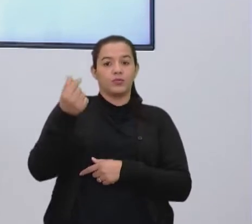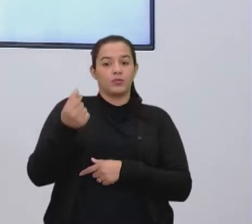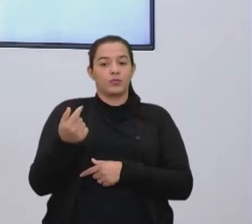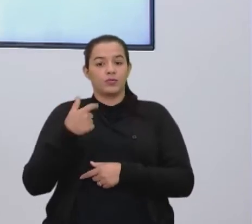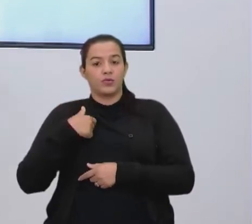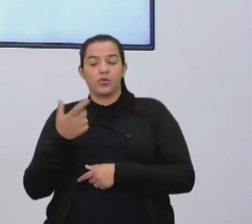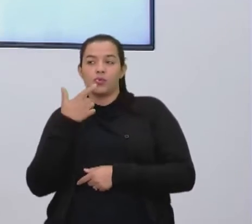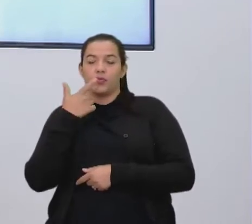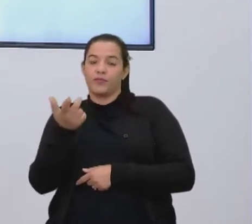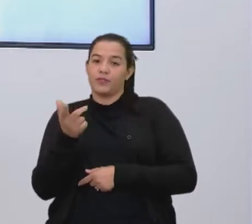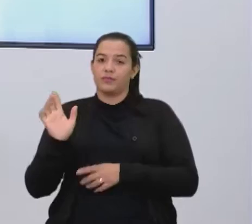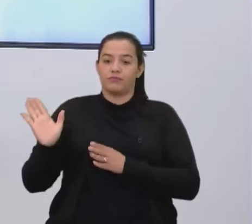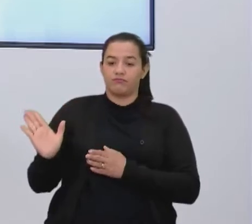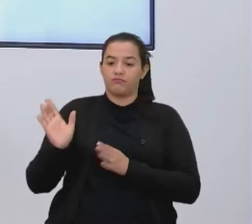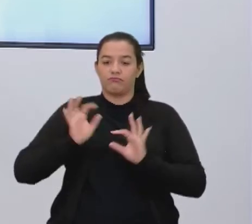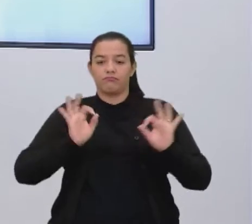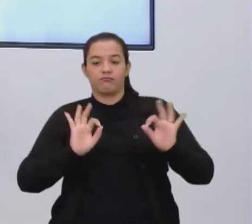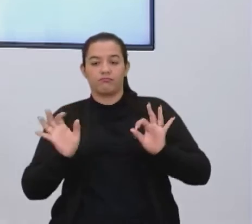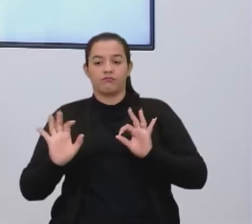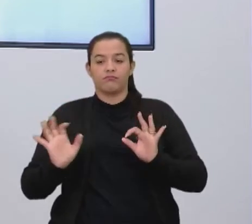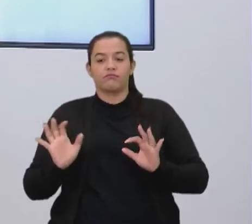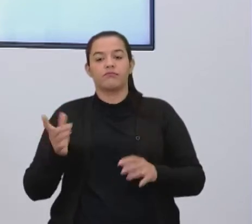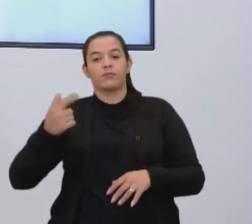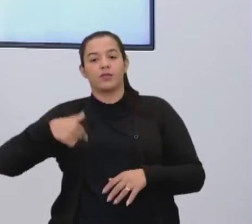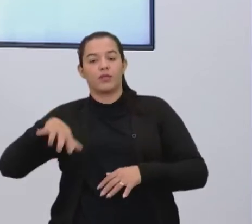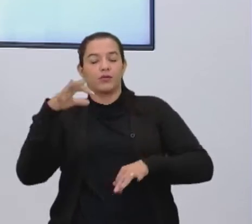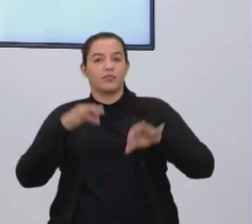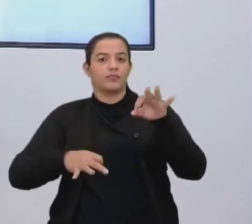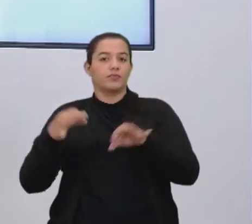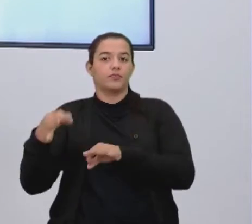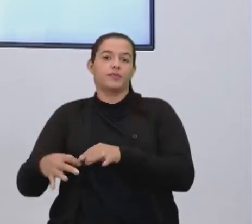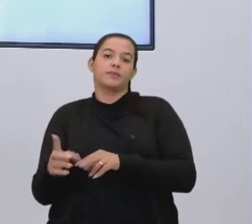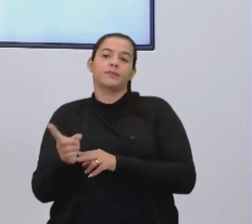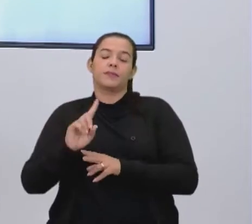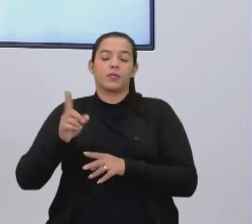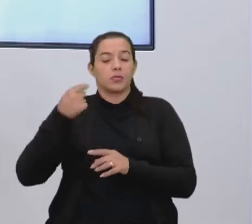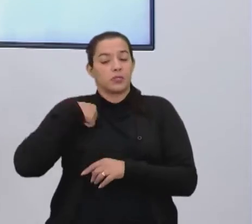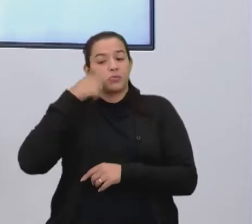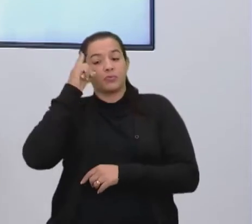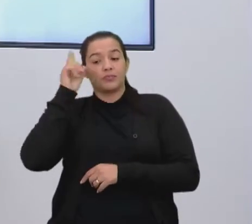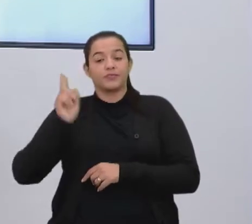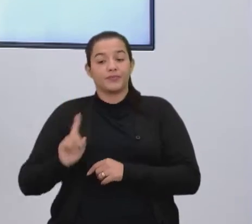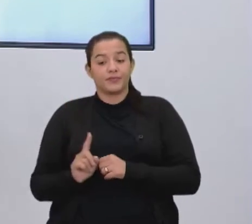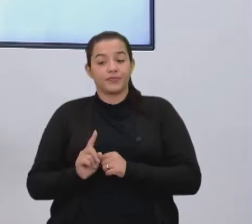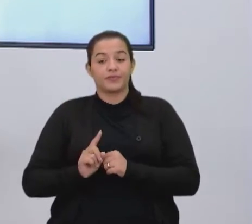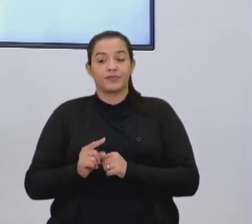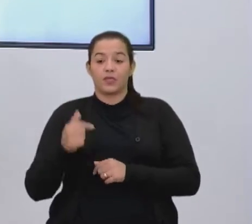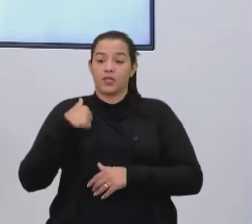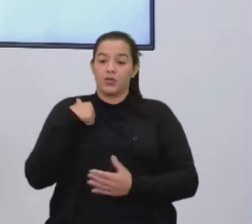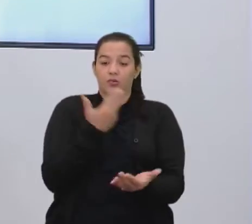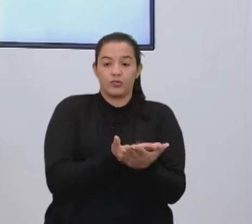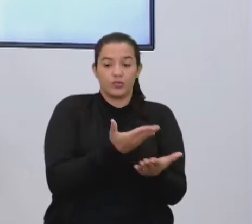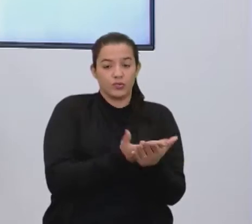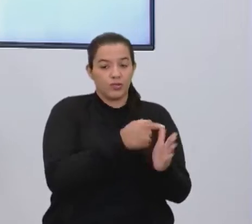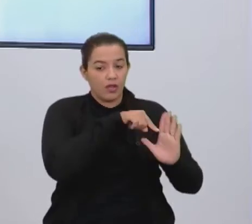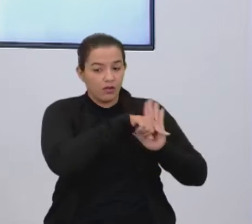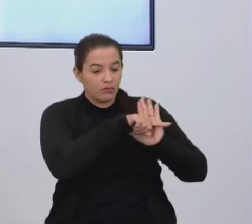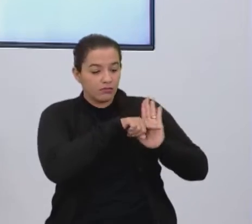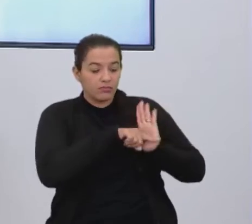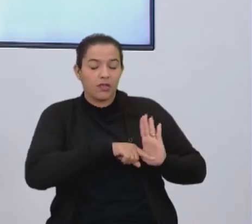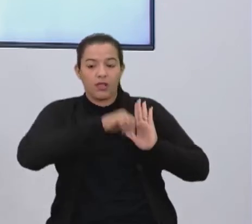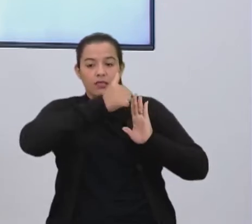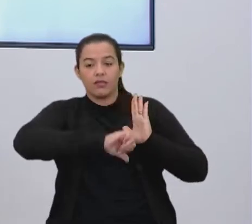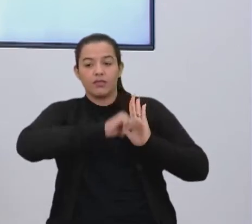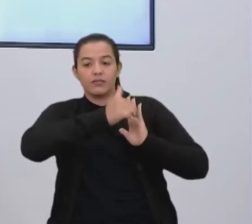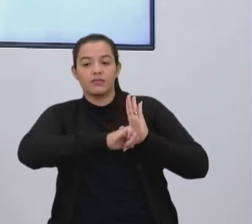o caso daqui, né? Não vou me comprometer em fazer esses julgamentos, porque eu não sei, né? Não estudei, não fiquei analisando o